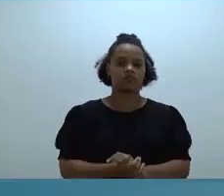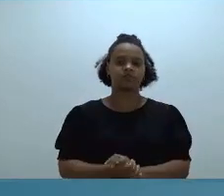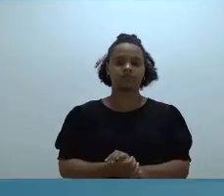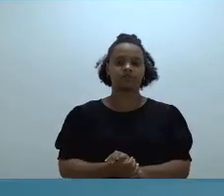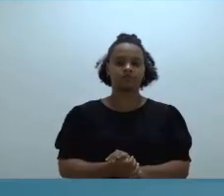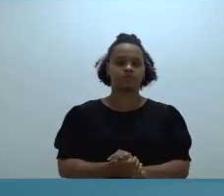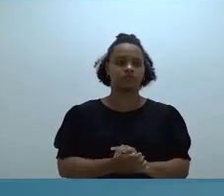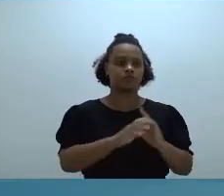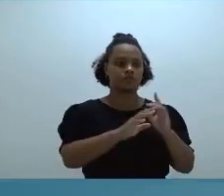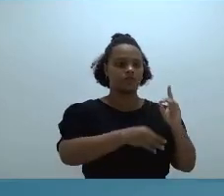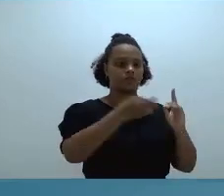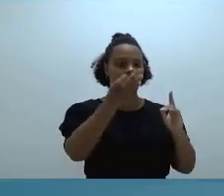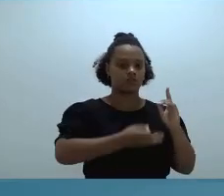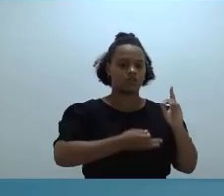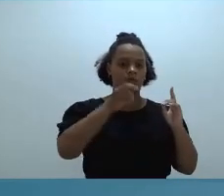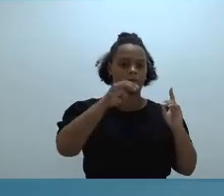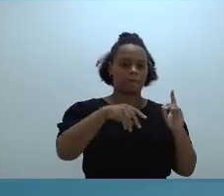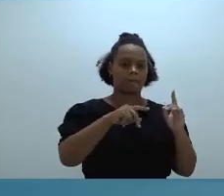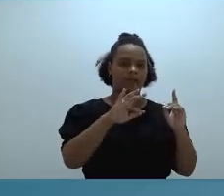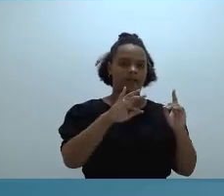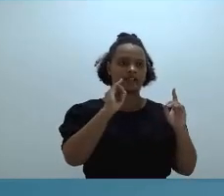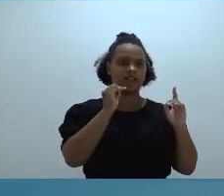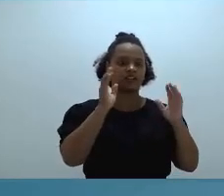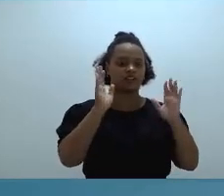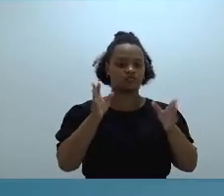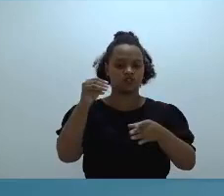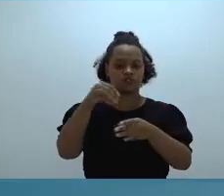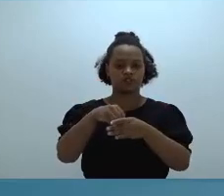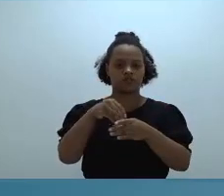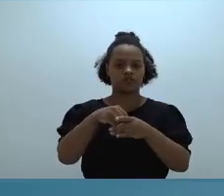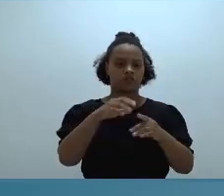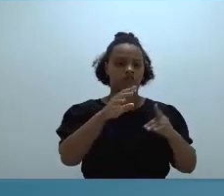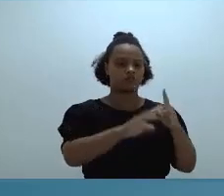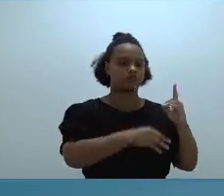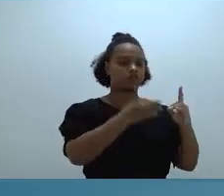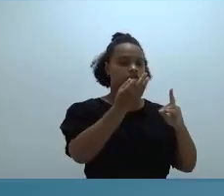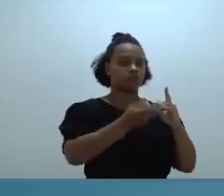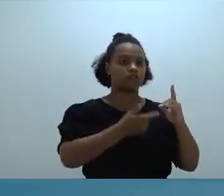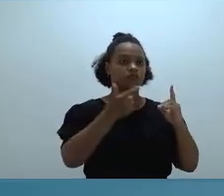Embargadora Maria do Céu, já voltou. Embargadora Edith. Eu voto